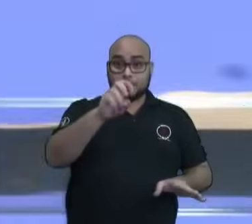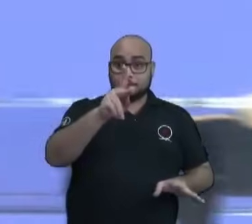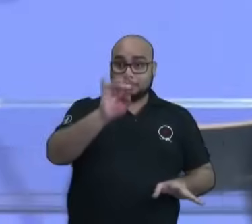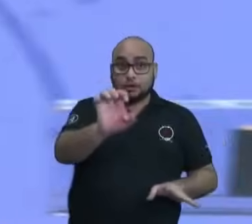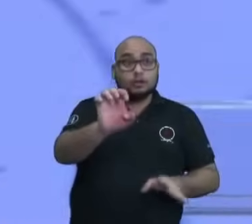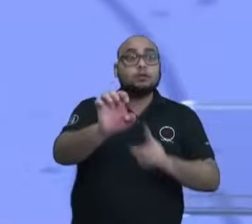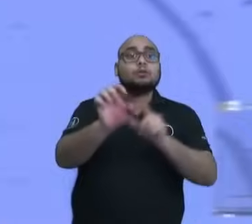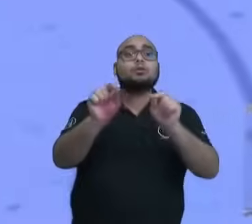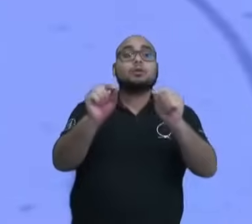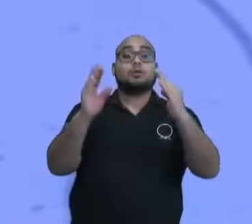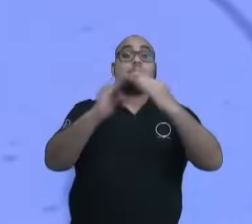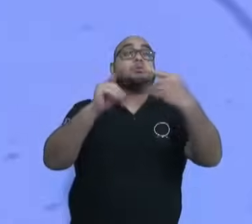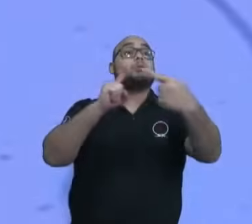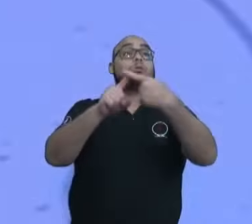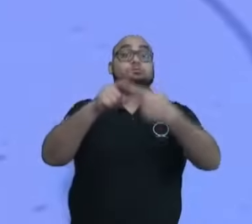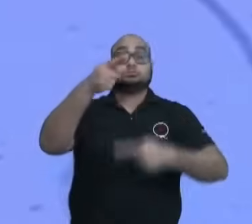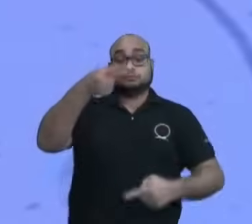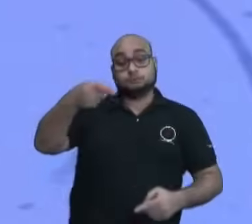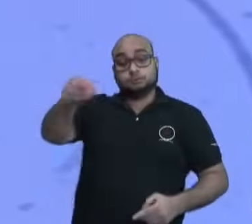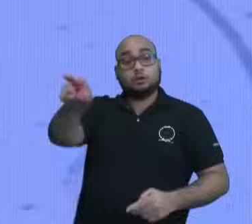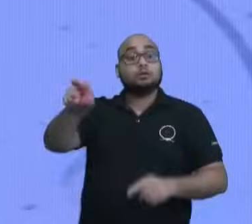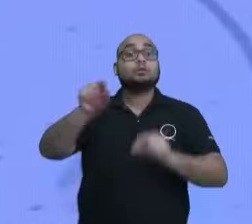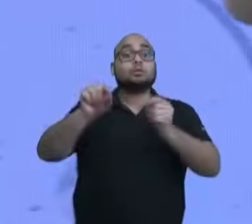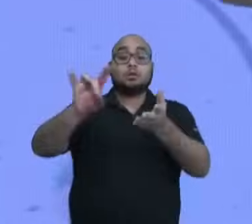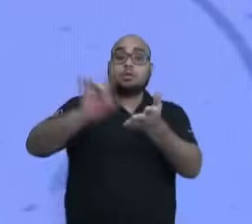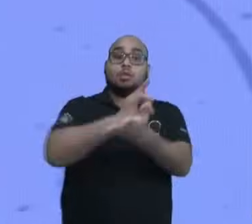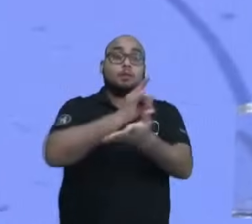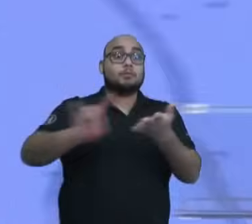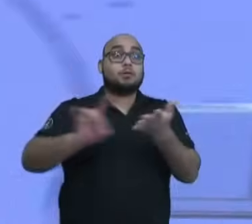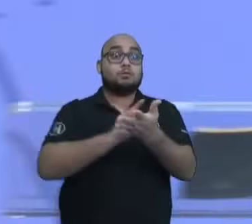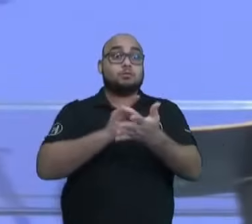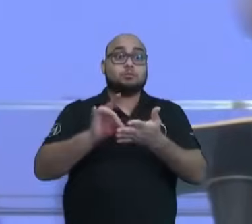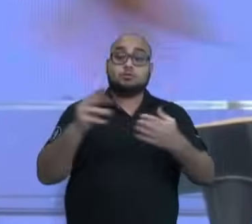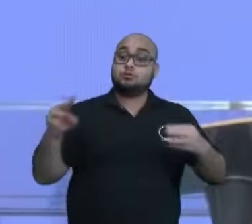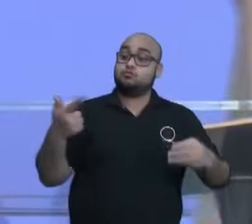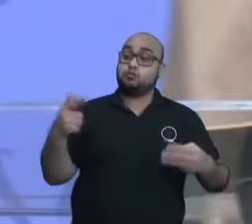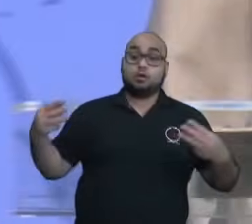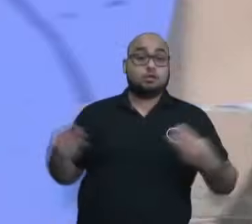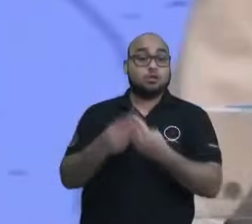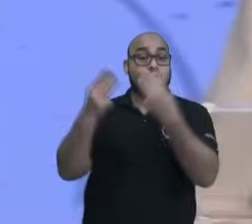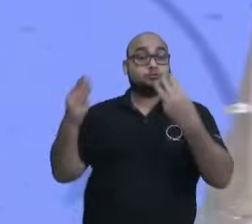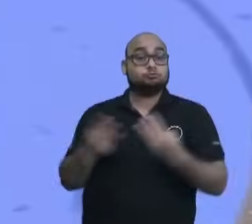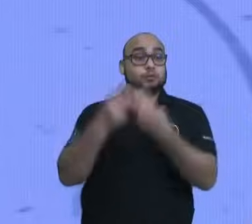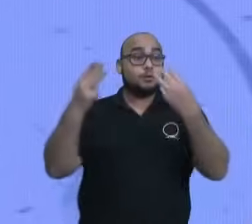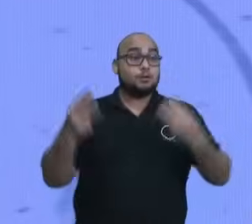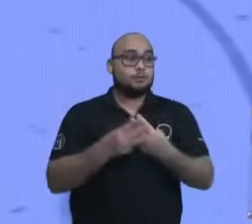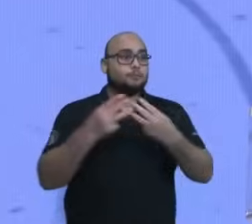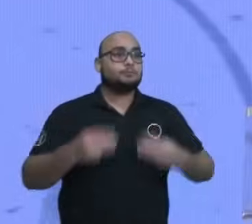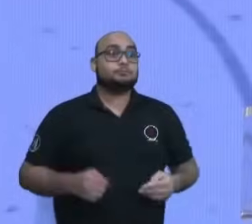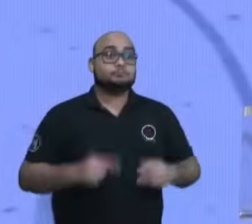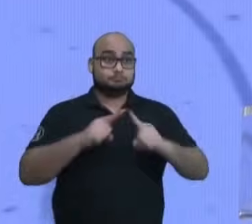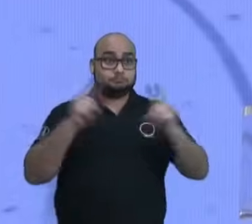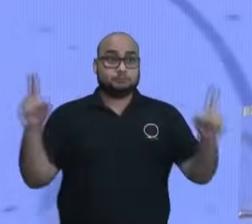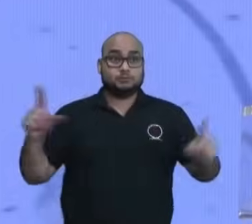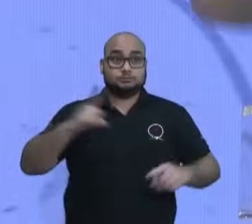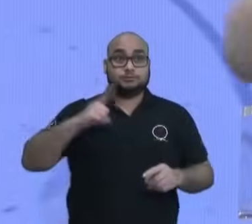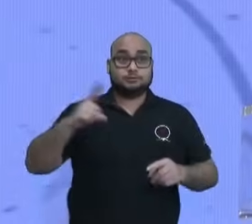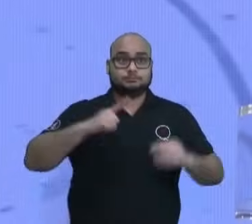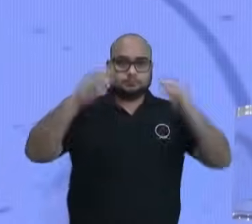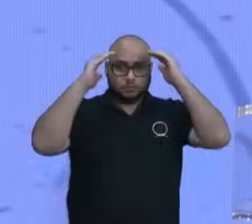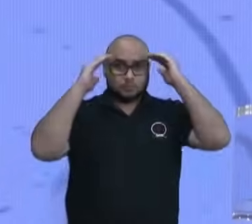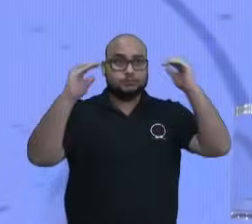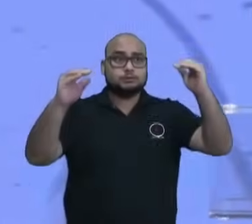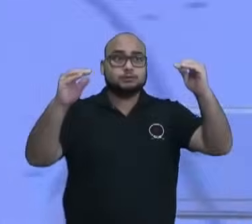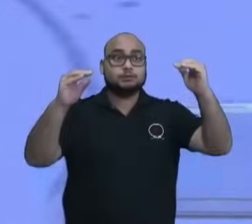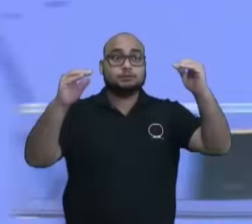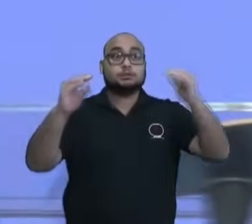gentios e os outros vão aos judeus deram a destras em comunhão debaixo da autoridade legal